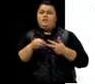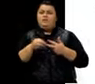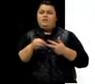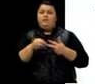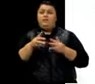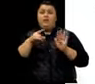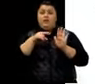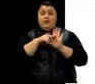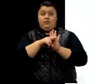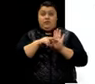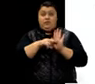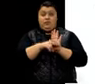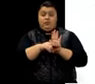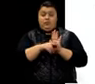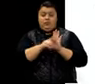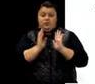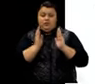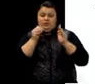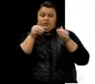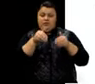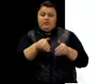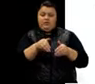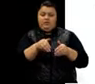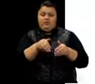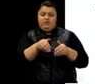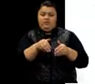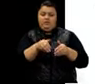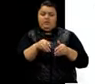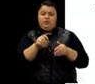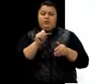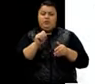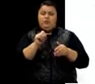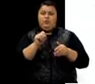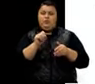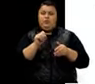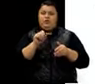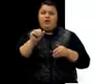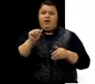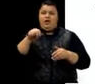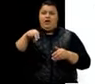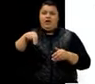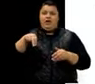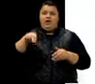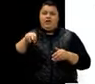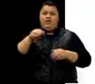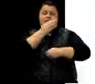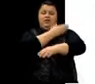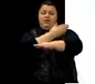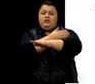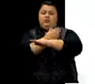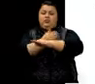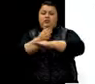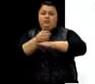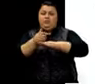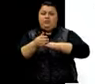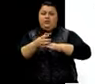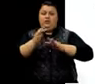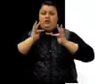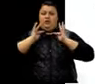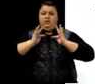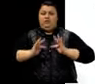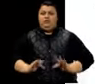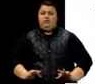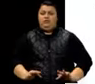Nas questões especificamente que caem sobre anatomia e fisiologia humana. O importante